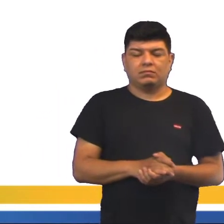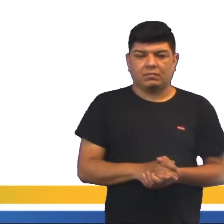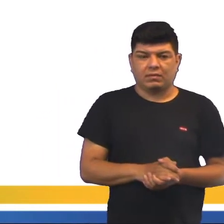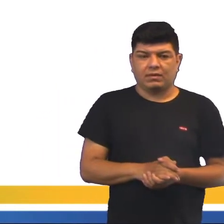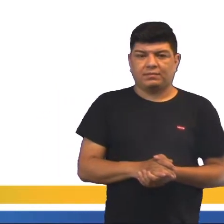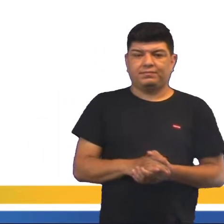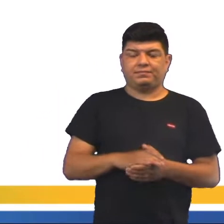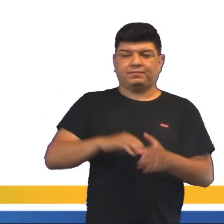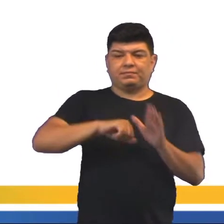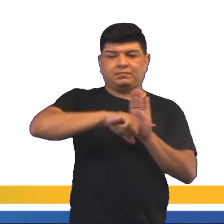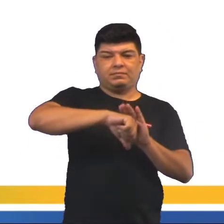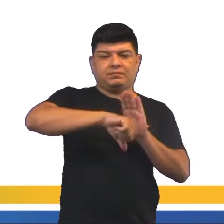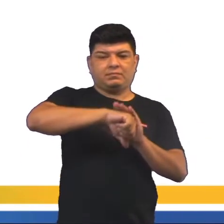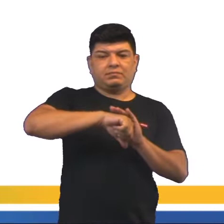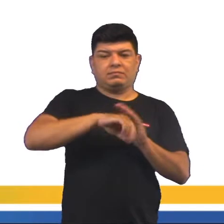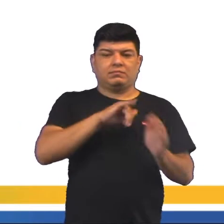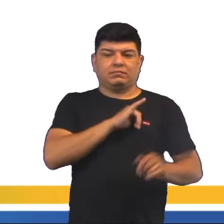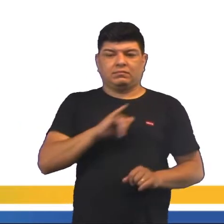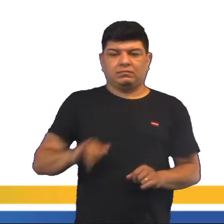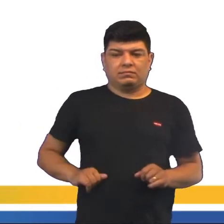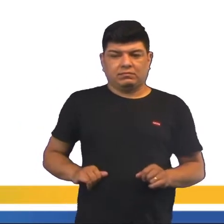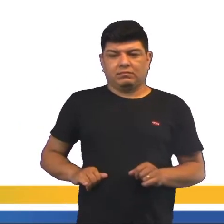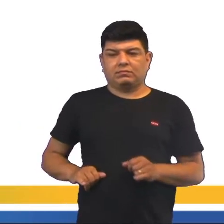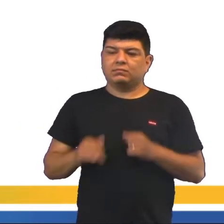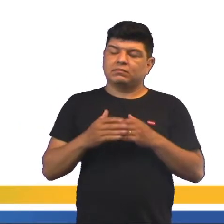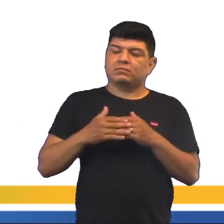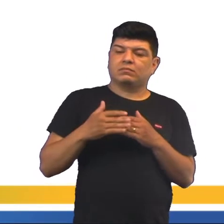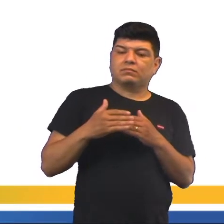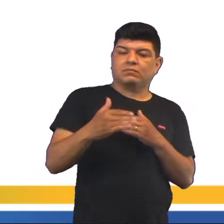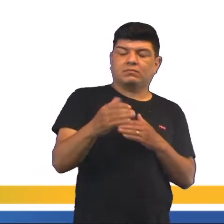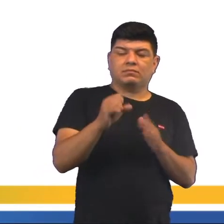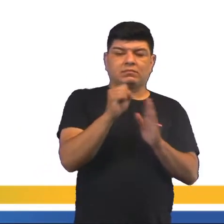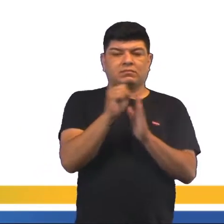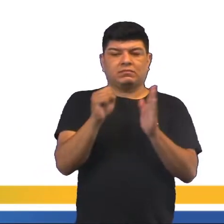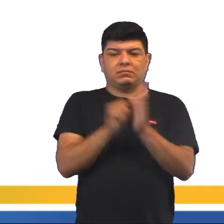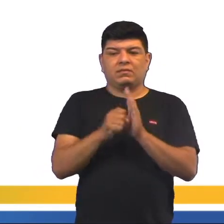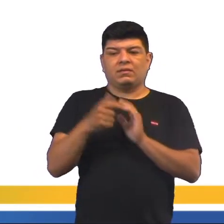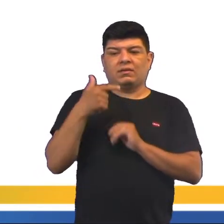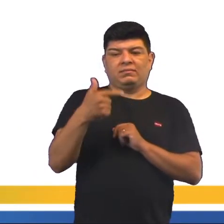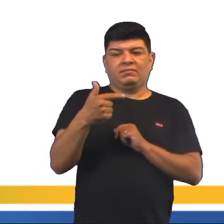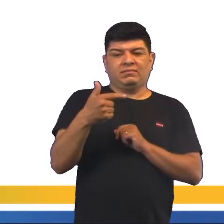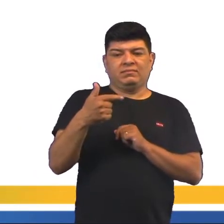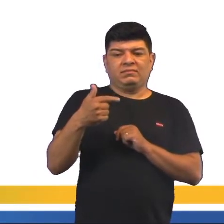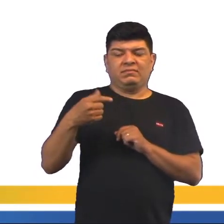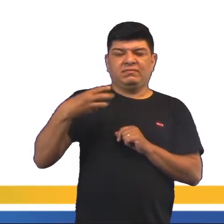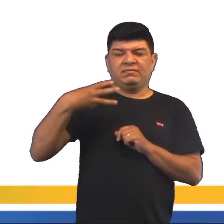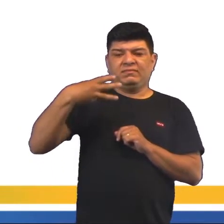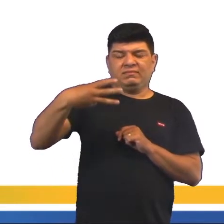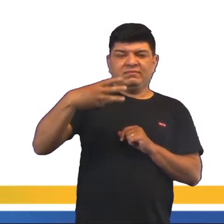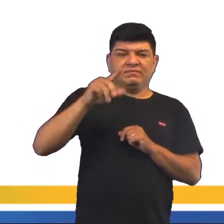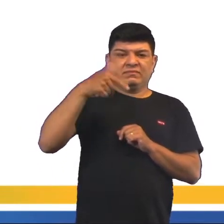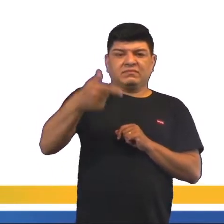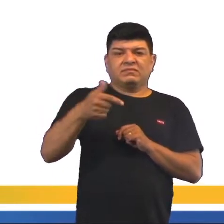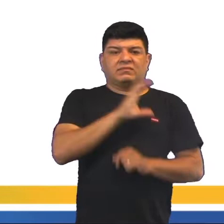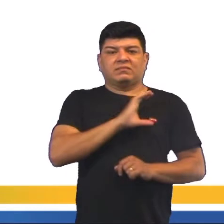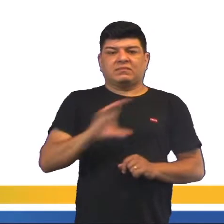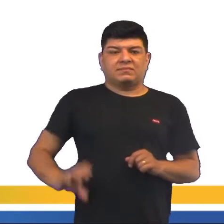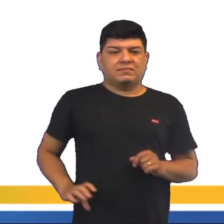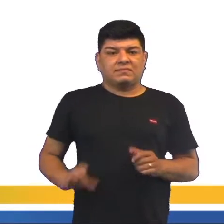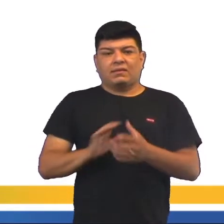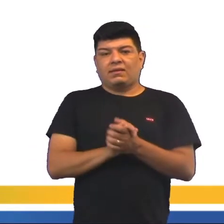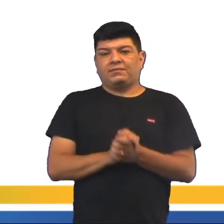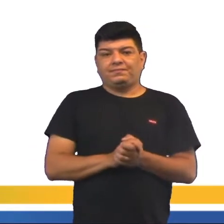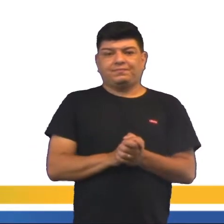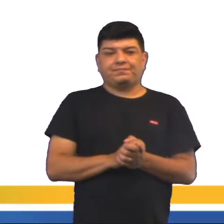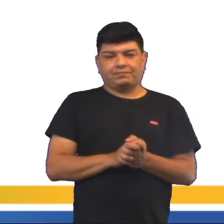A crise do Império Romano iniciou-se a partir dos séculos II, III d.C. Marcaram esse